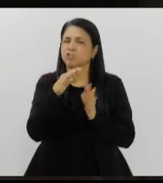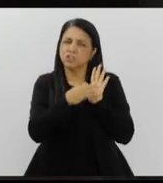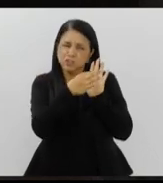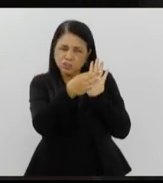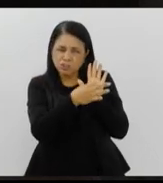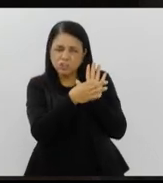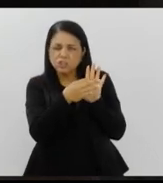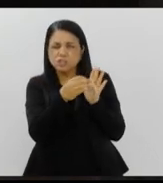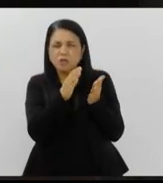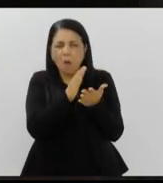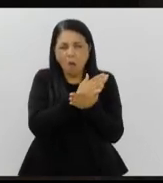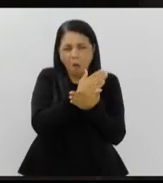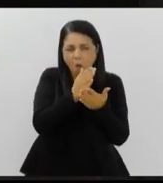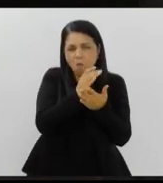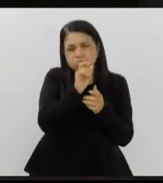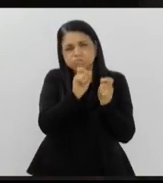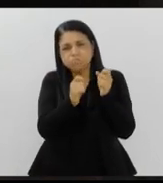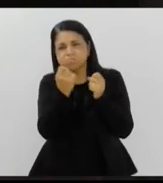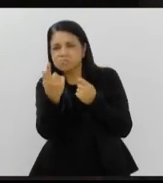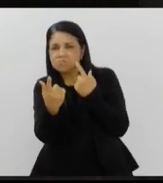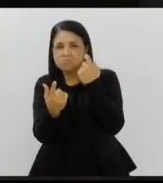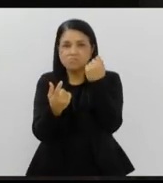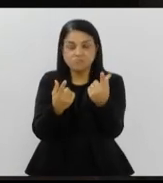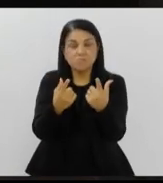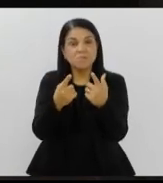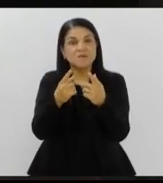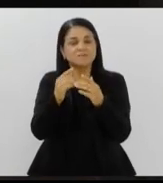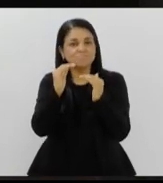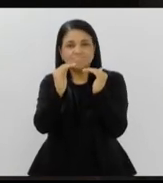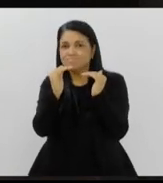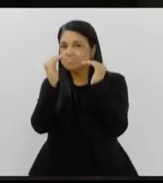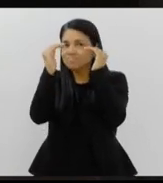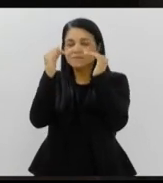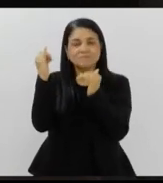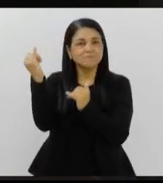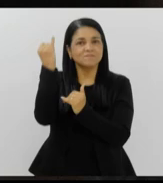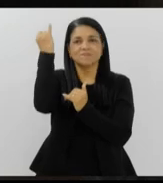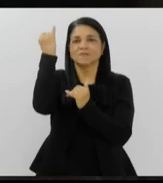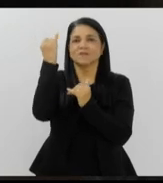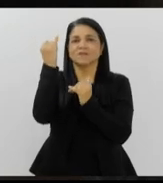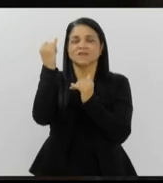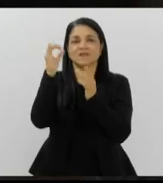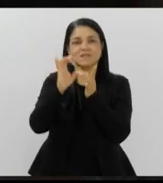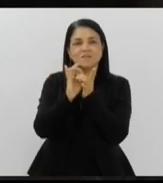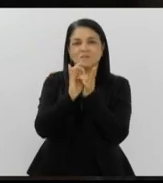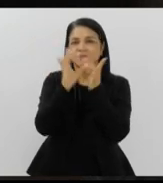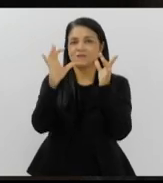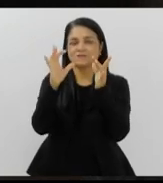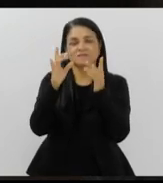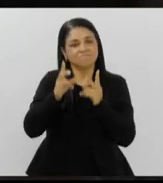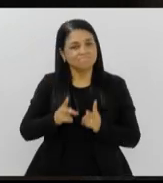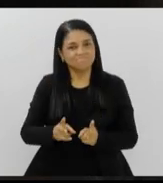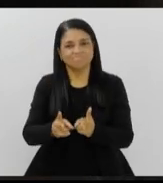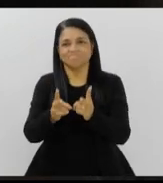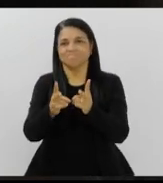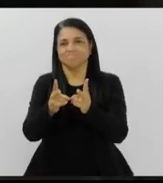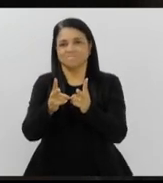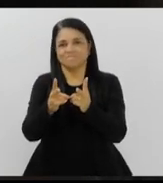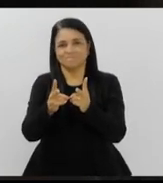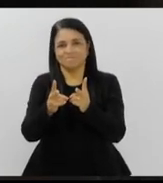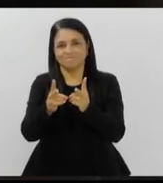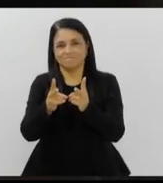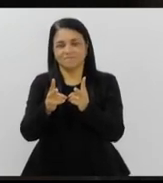outro eleito, mas a grandeza da democracia é a possibilidade periódica